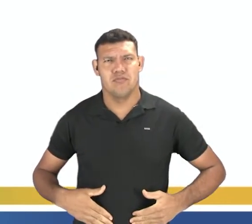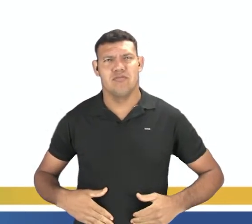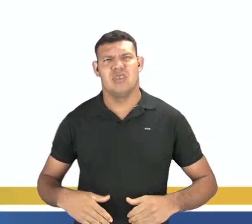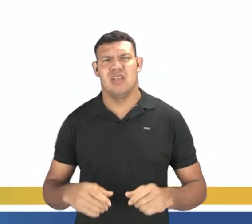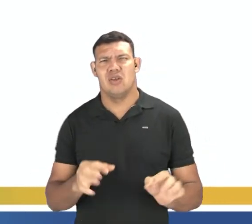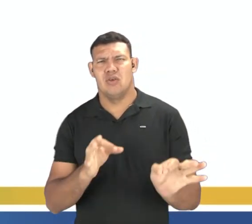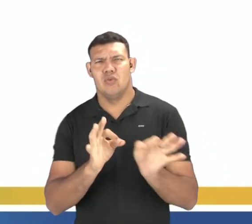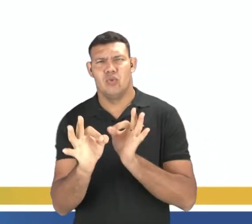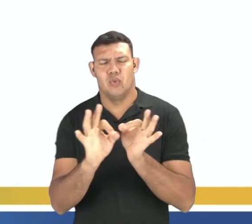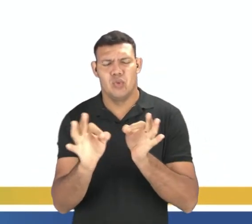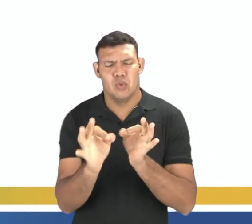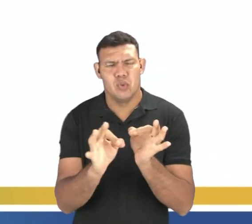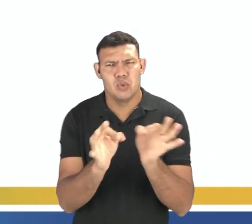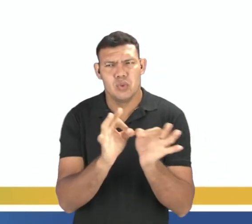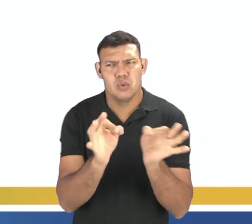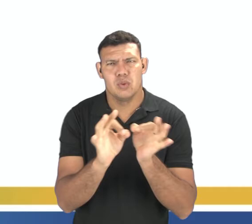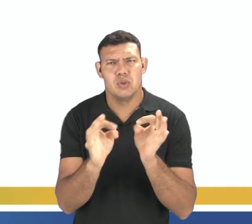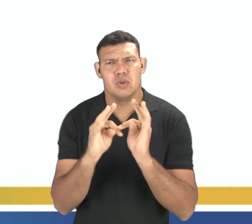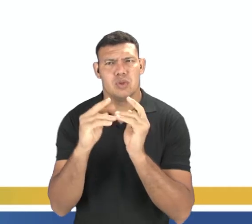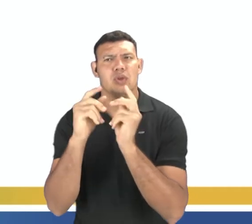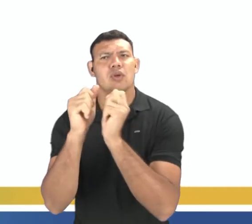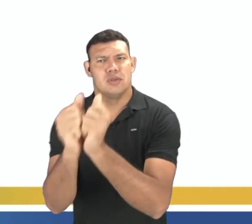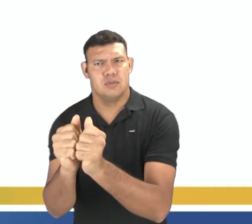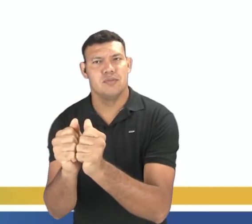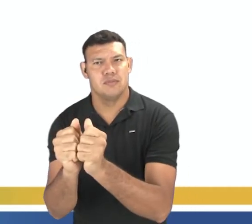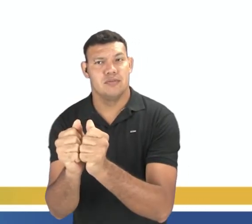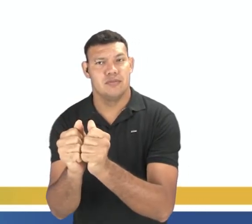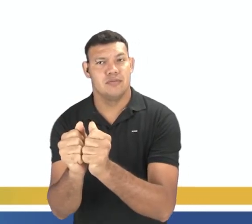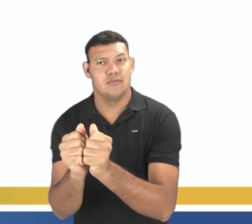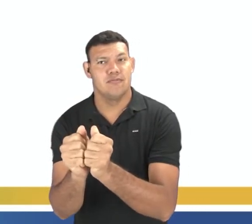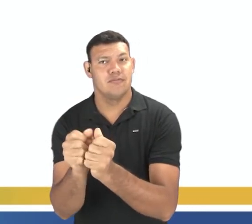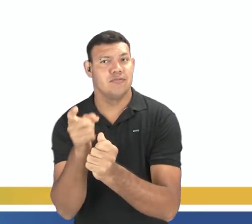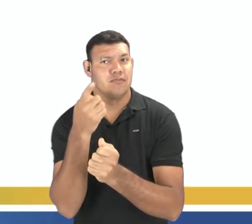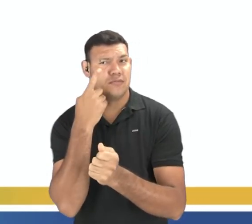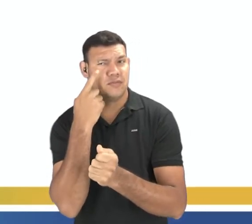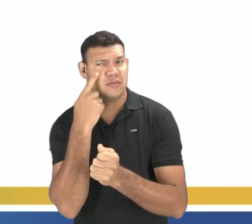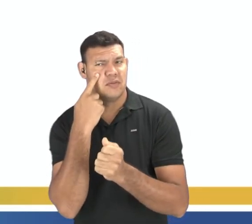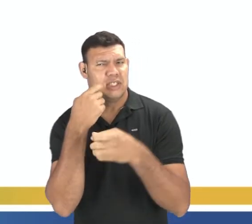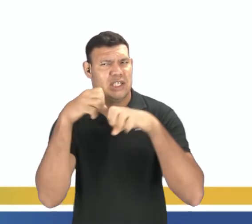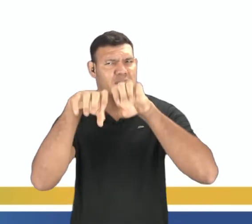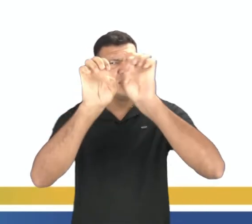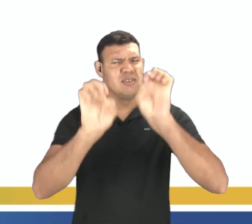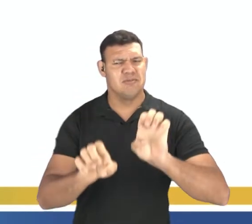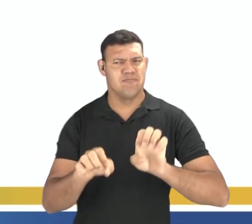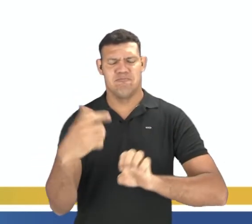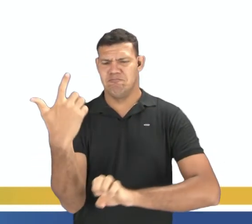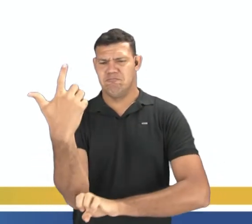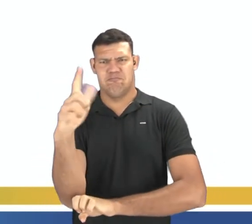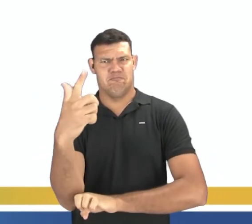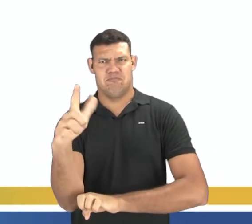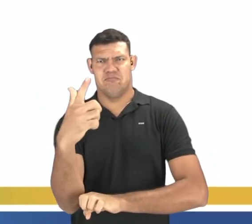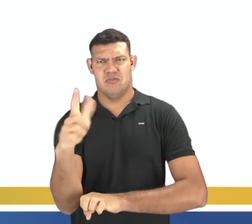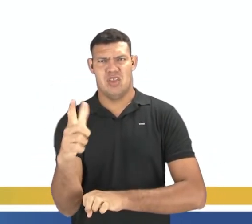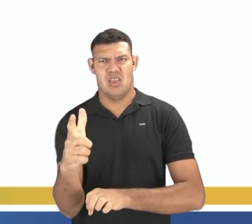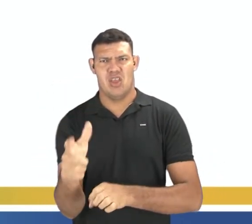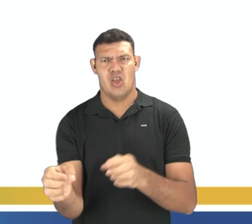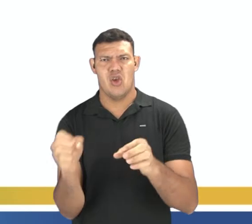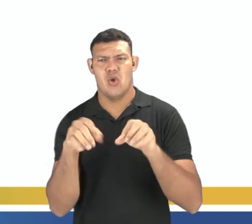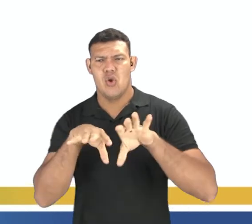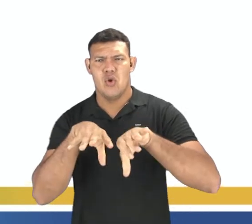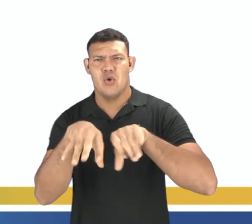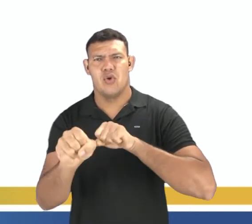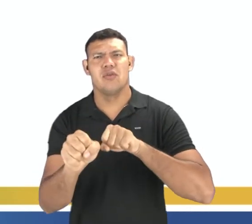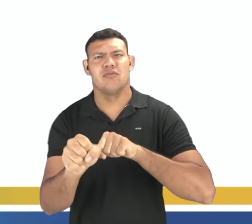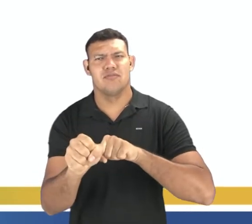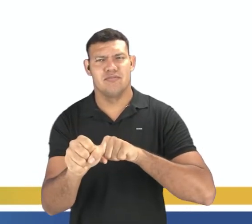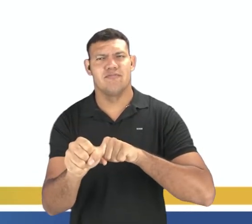finalizadas as estruturas dos anexos embrionários. Essas são estruturas que não fazem parte do embrião, mas que possuem